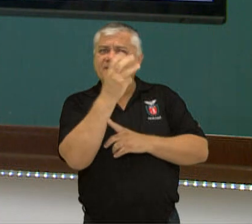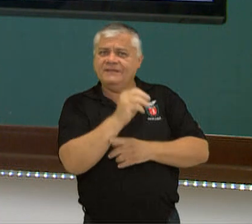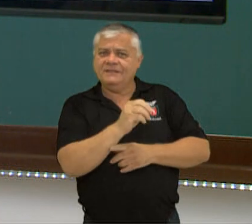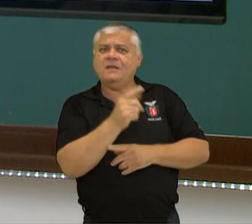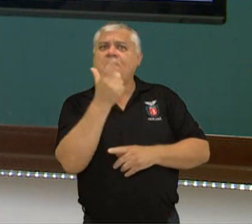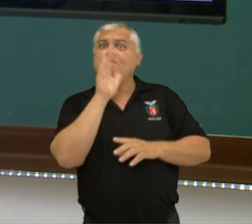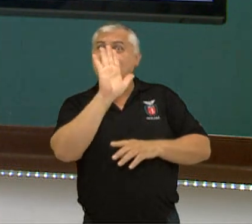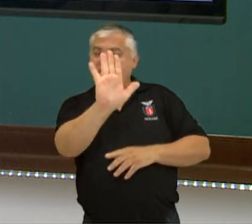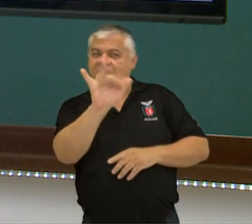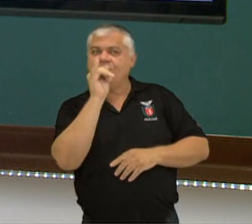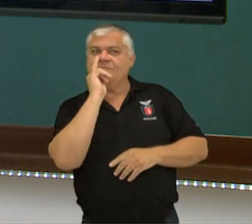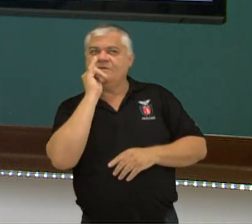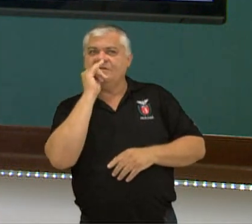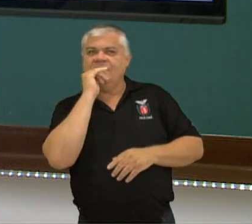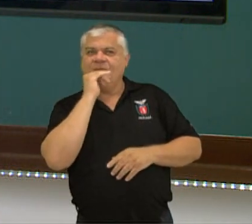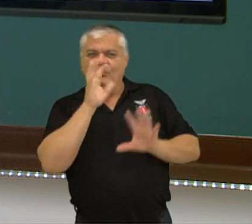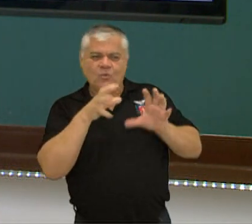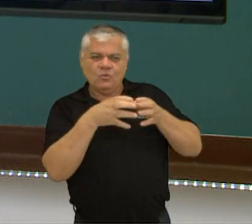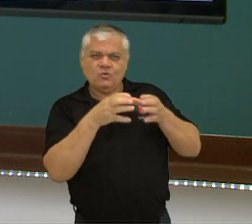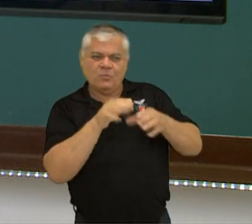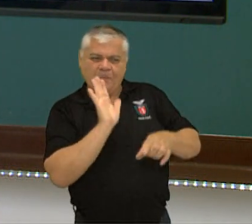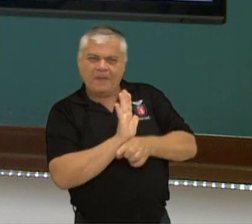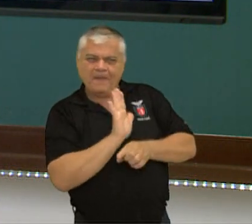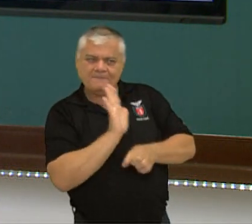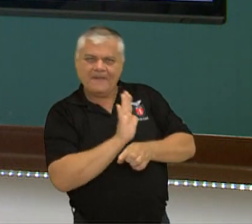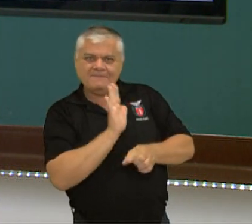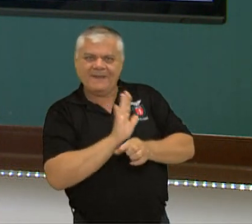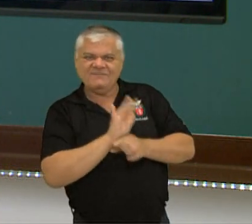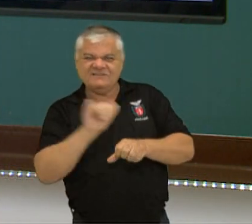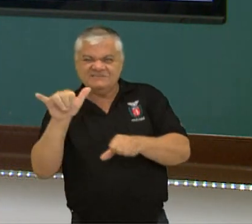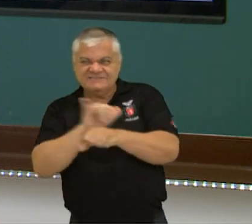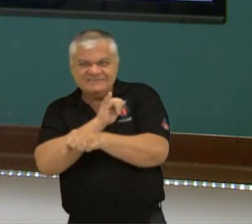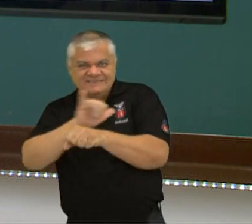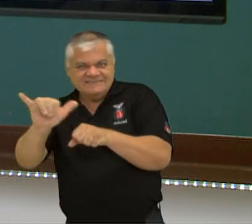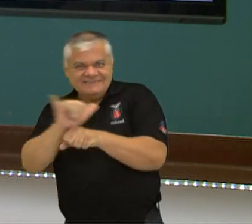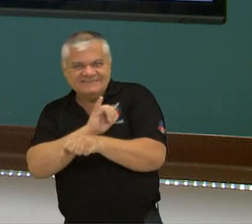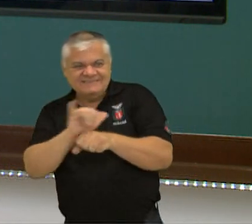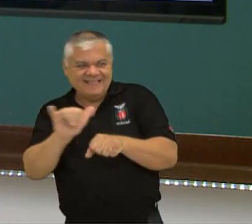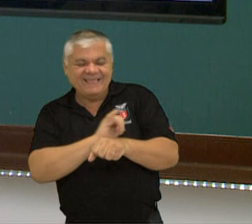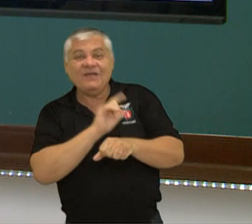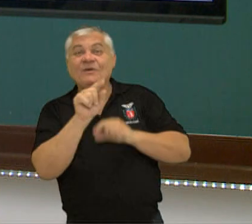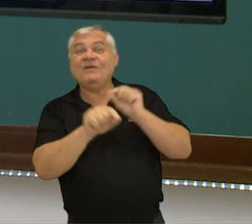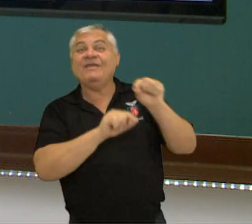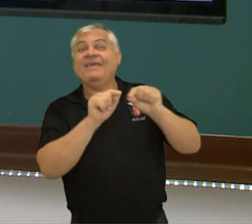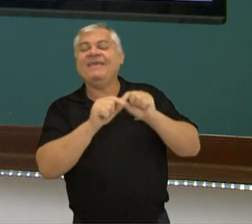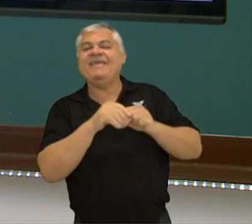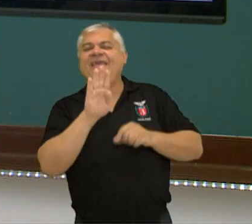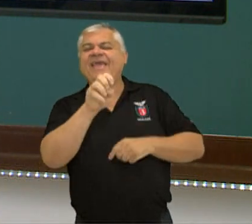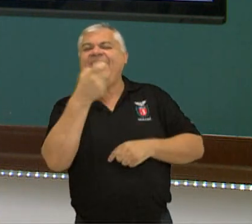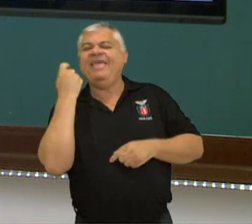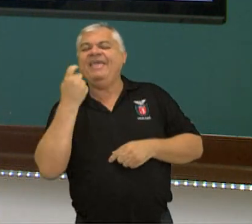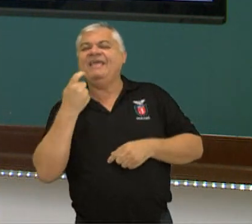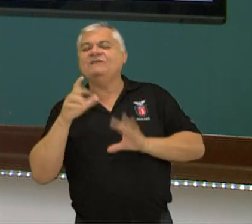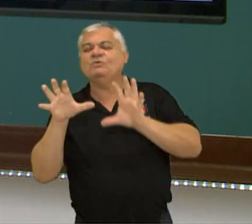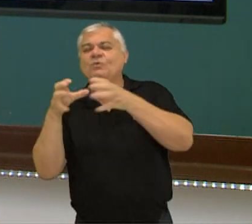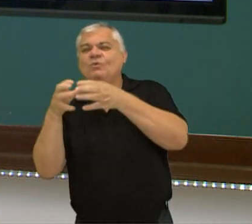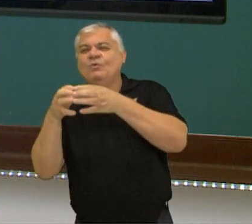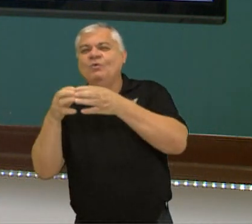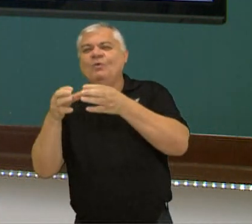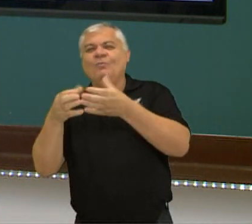mas apoiado num golpe que teve a ajuda de ex-integrantes do